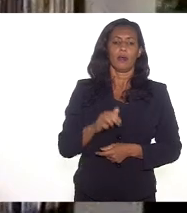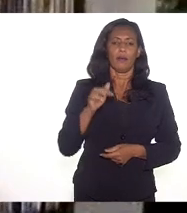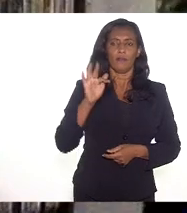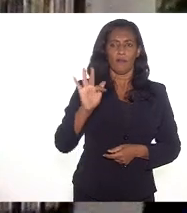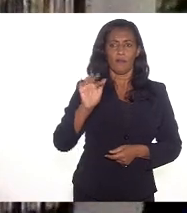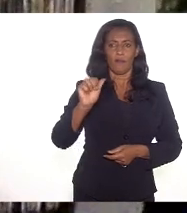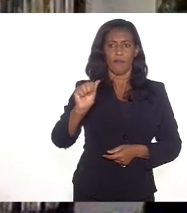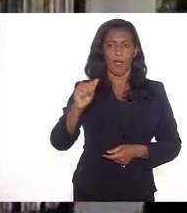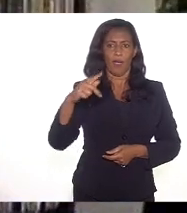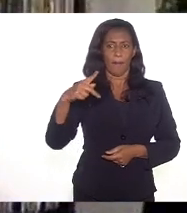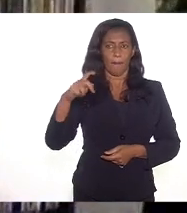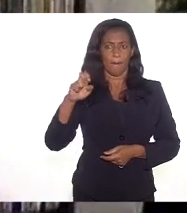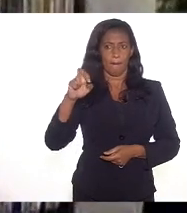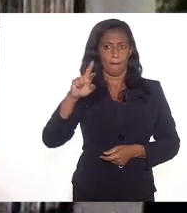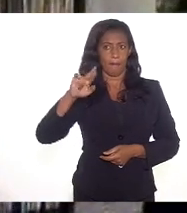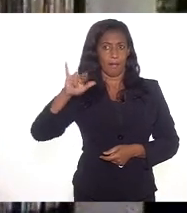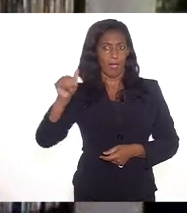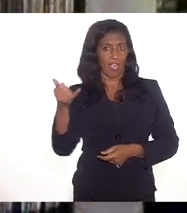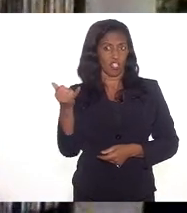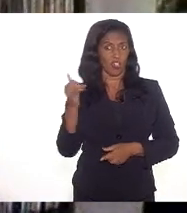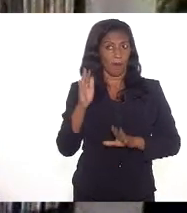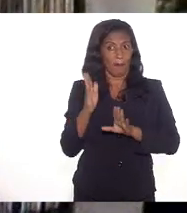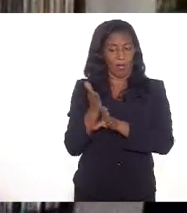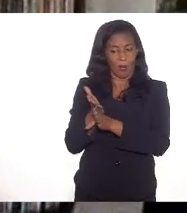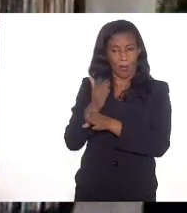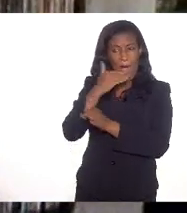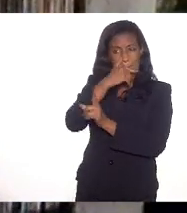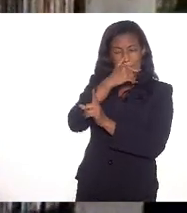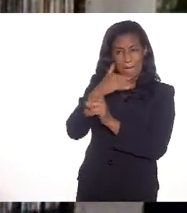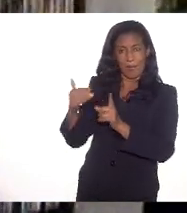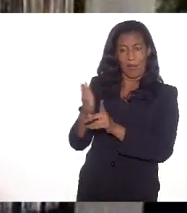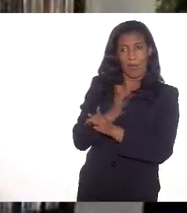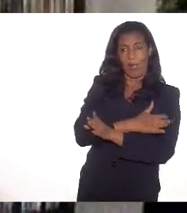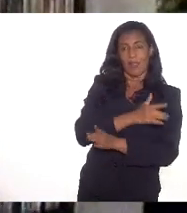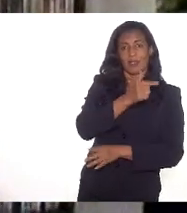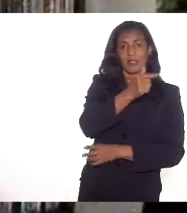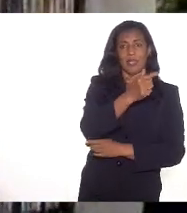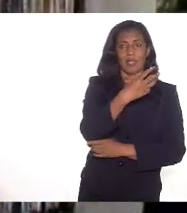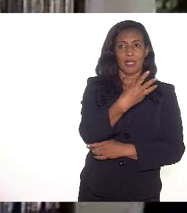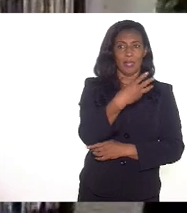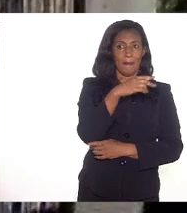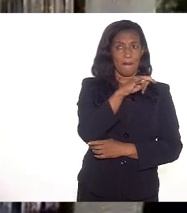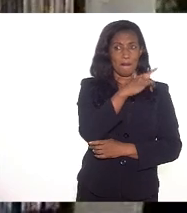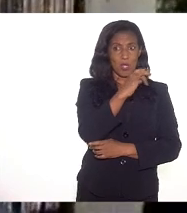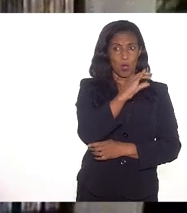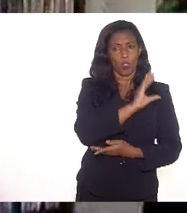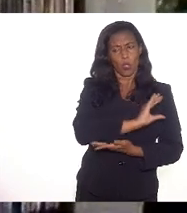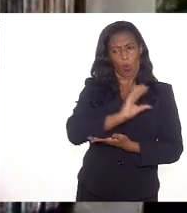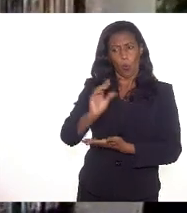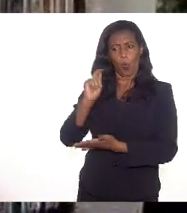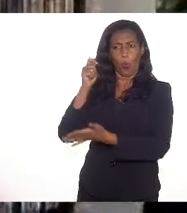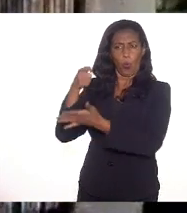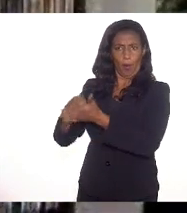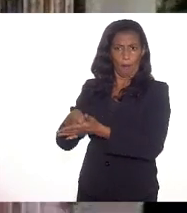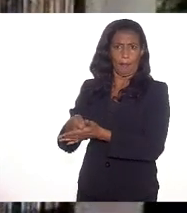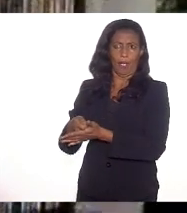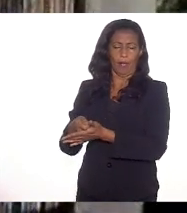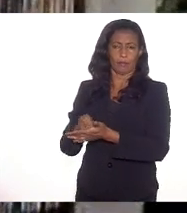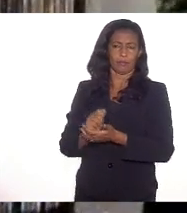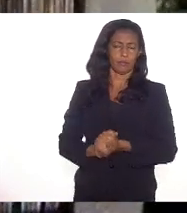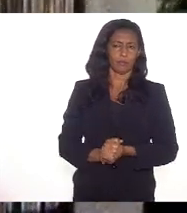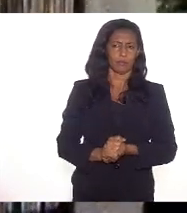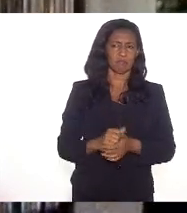mas só 73 milhões gastos com essa finalidade até agora. Será